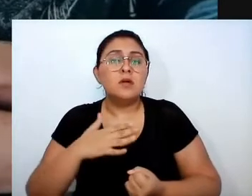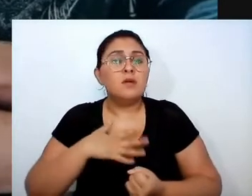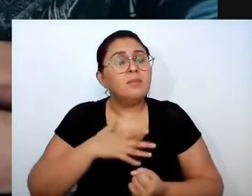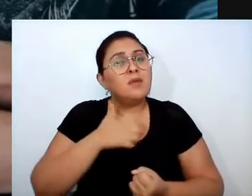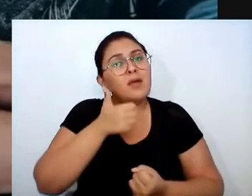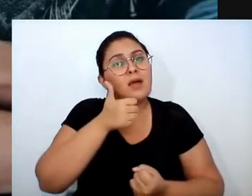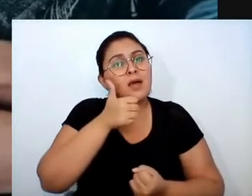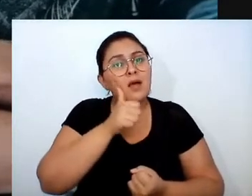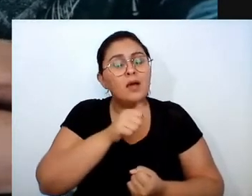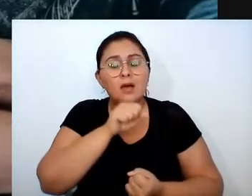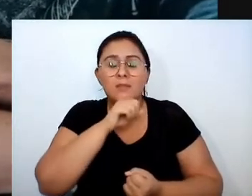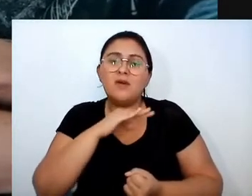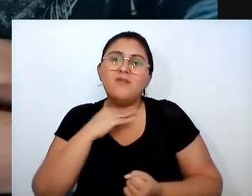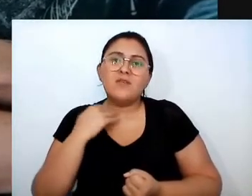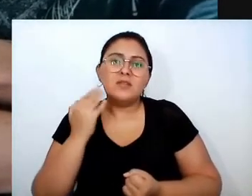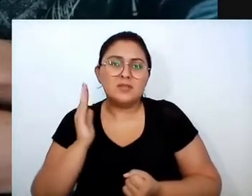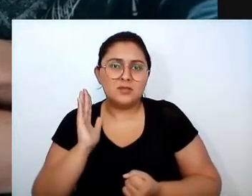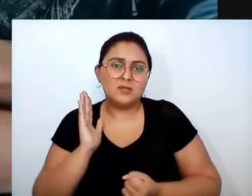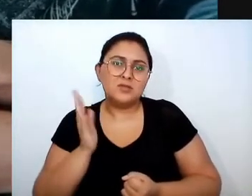parte